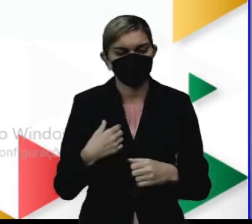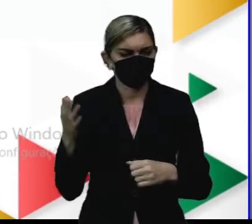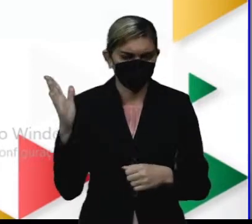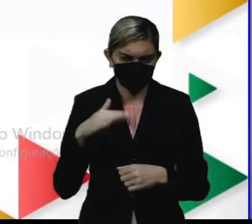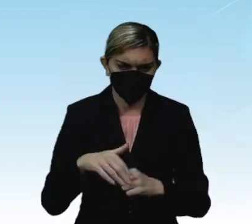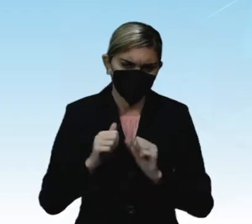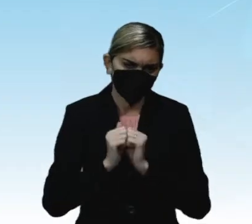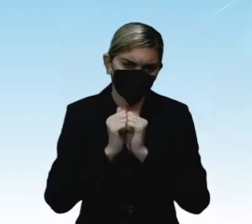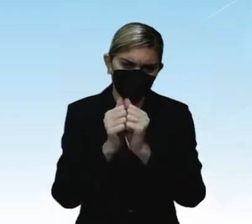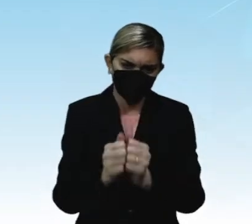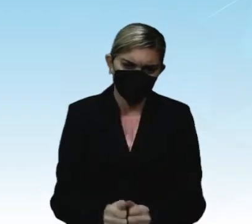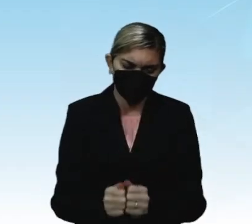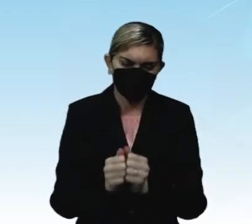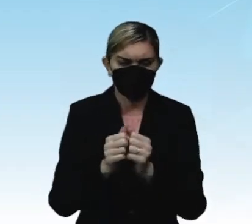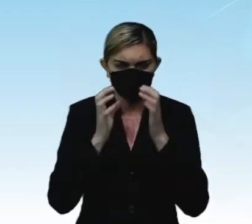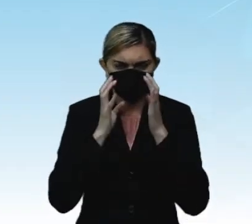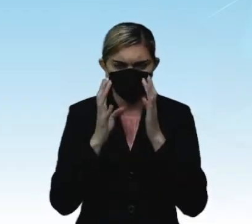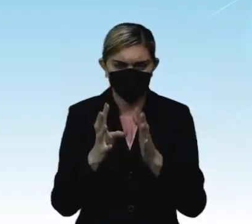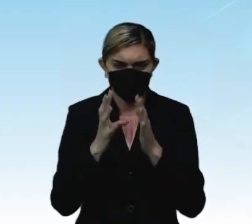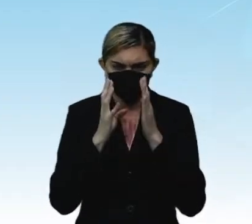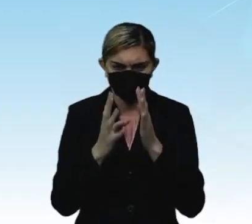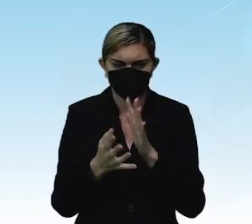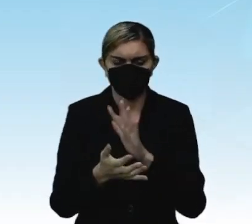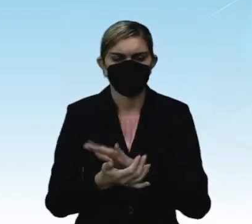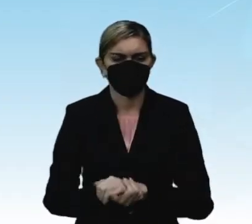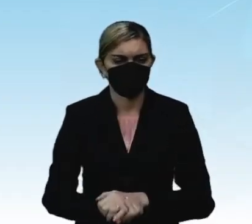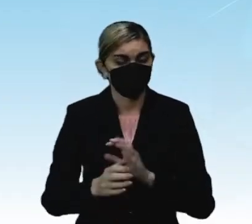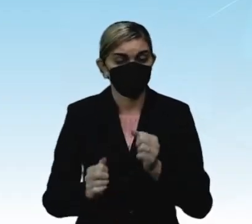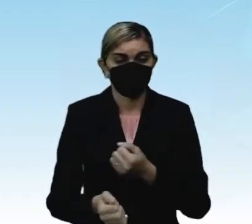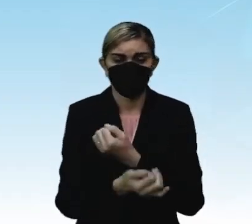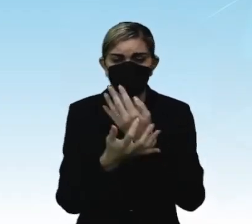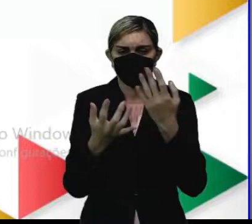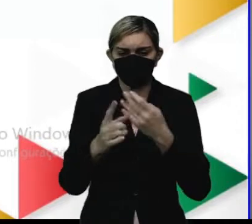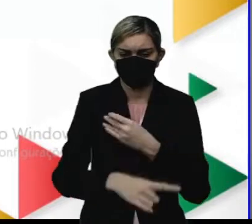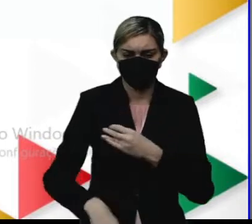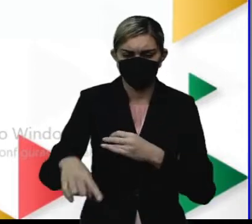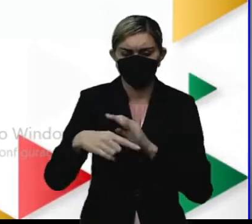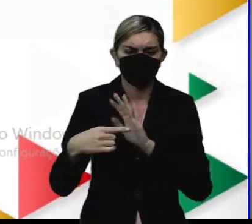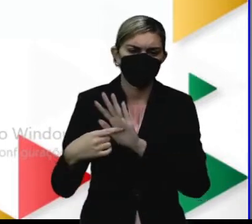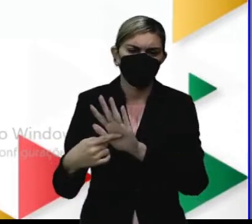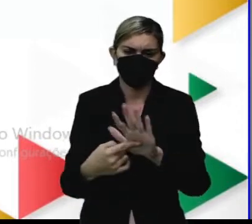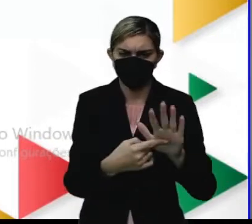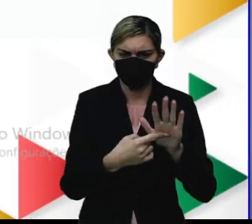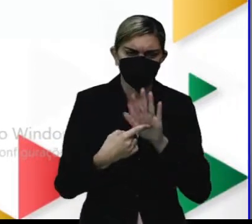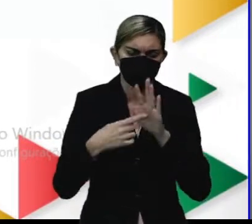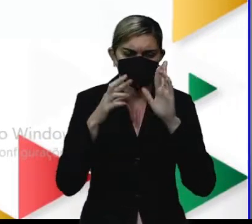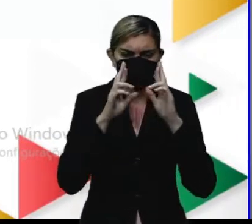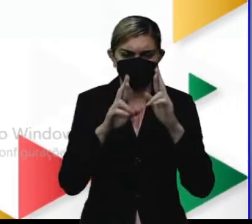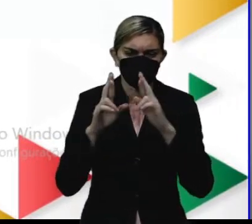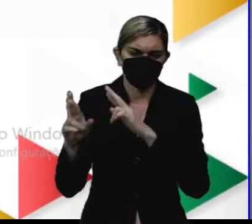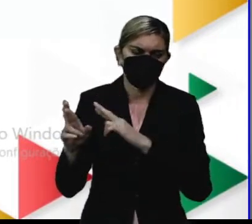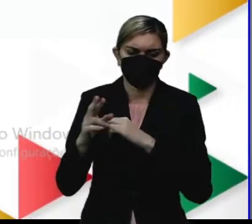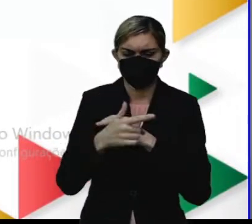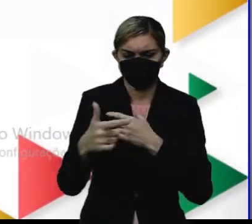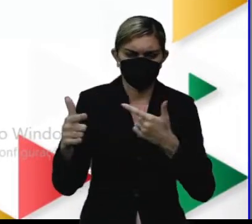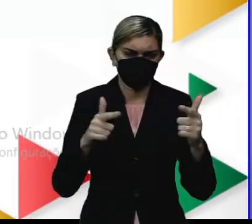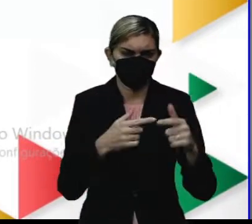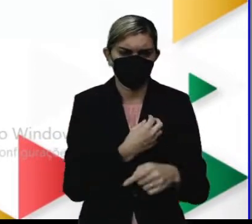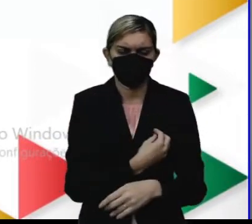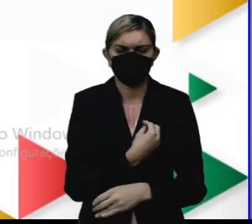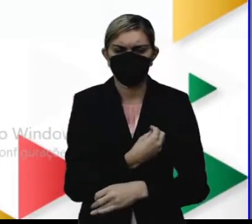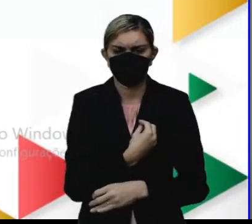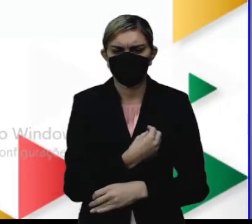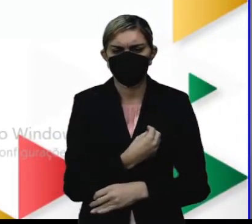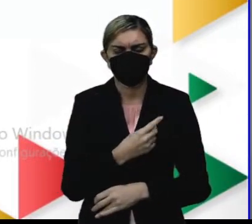lá juntos? Preste atenção, escuta bem. Quando nós mostramos o nosso respeito por os outros seres